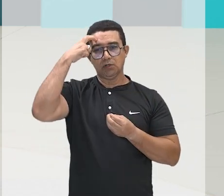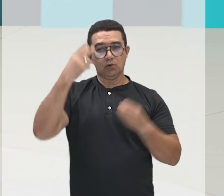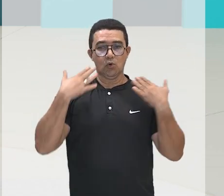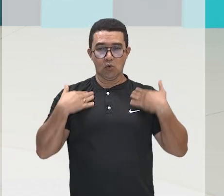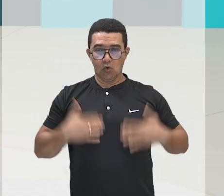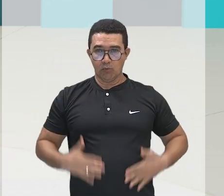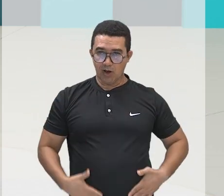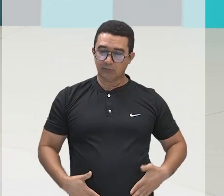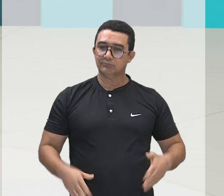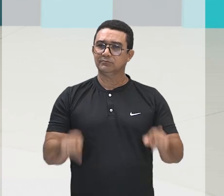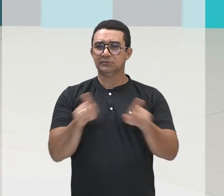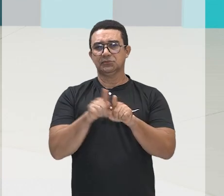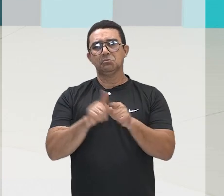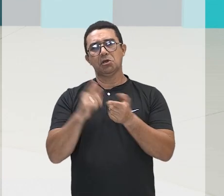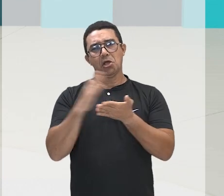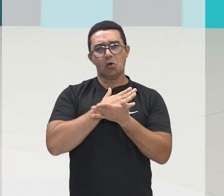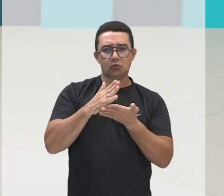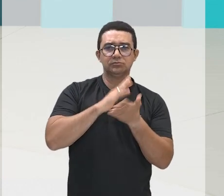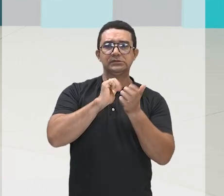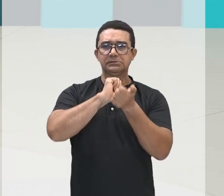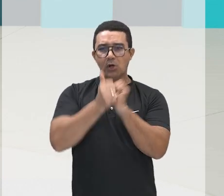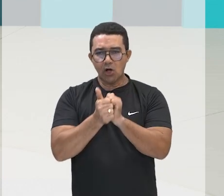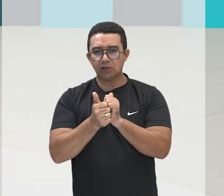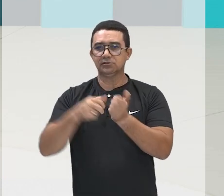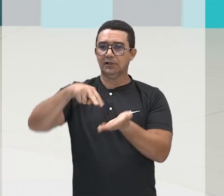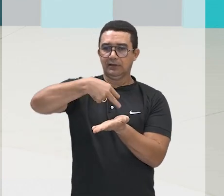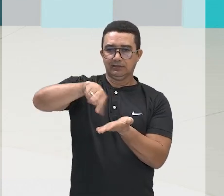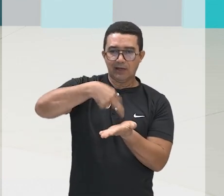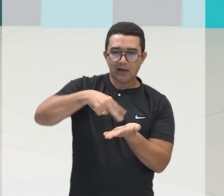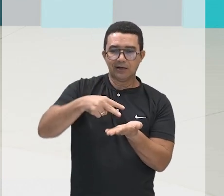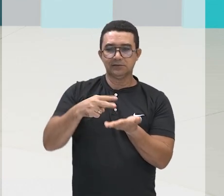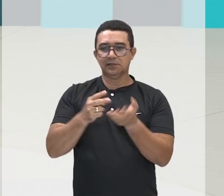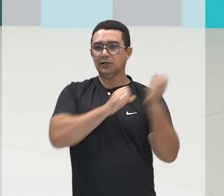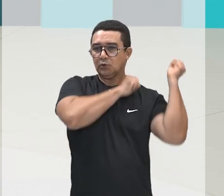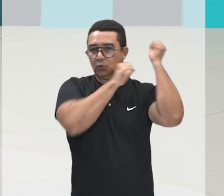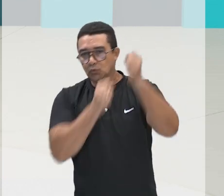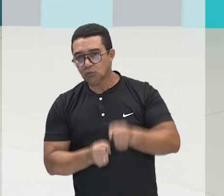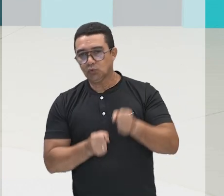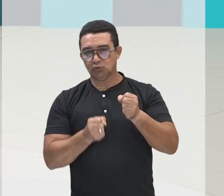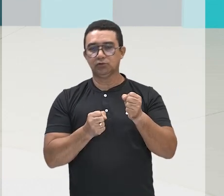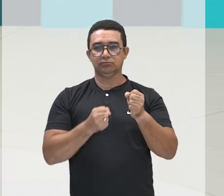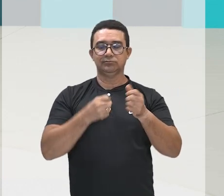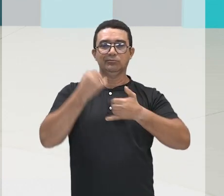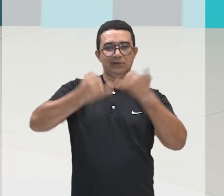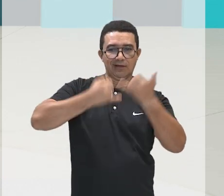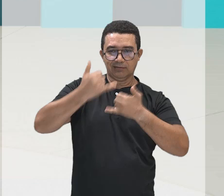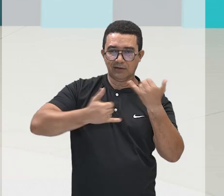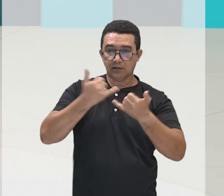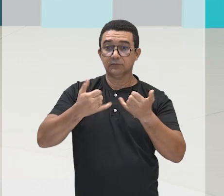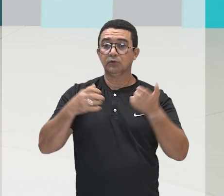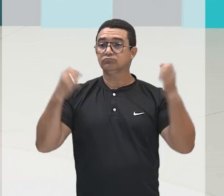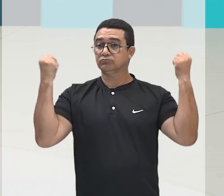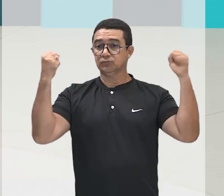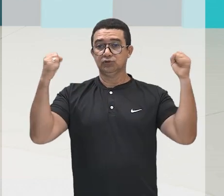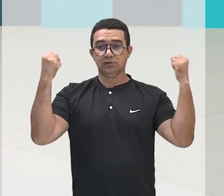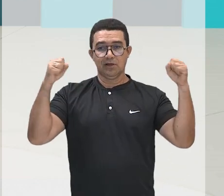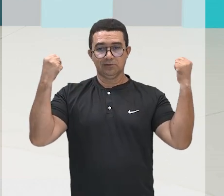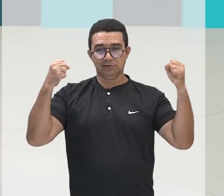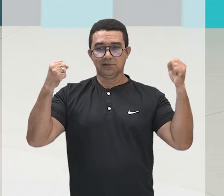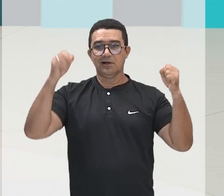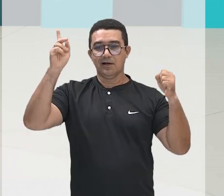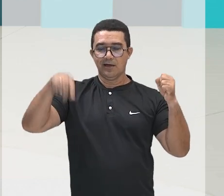Assim como tantos outros, os esportes, as danças, as lutas, os jogos, a ginástica é mais uma